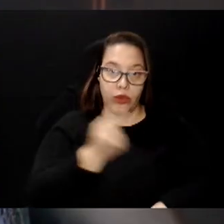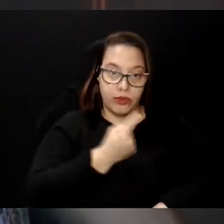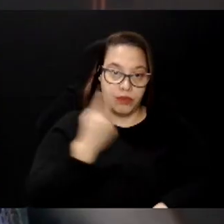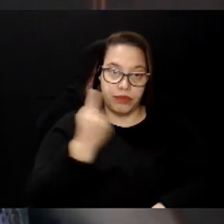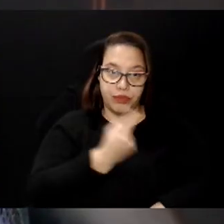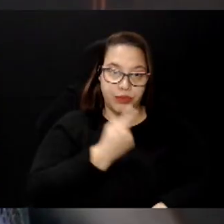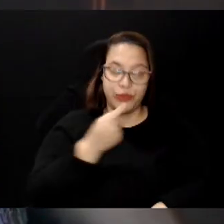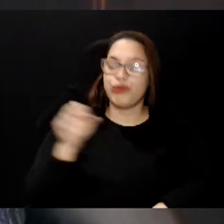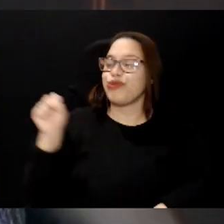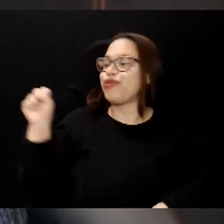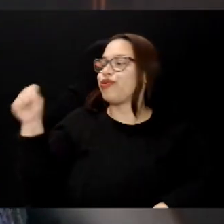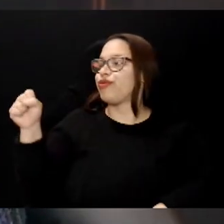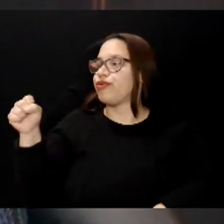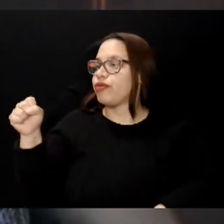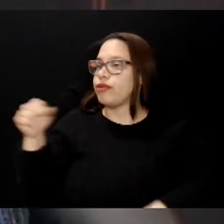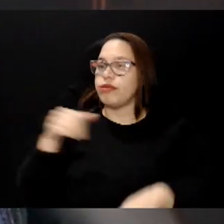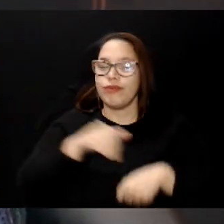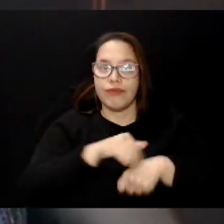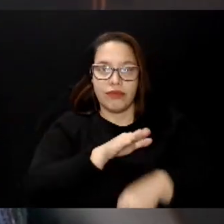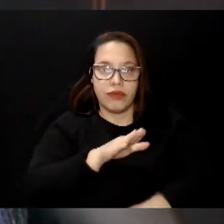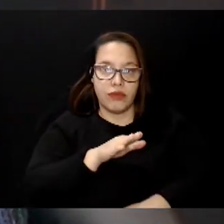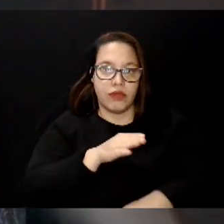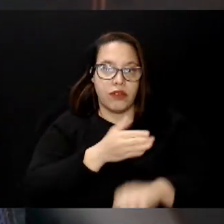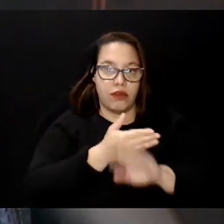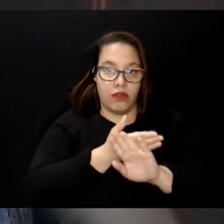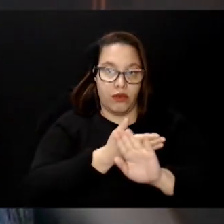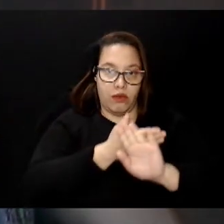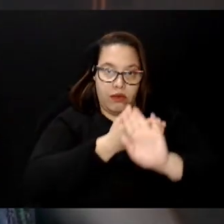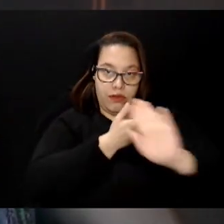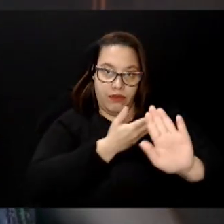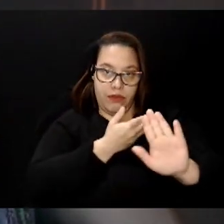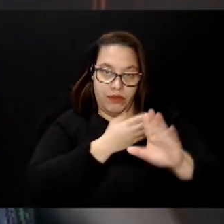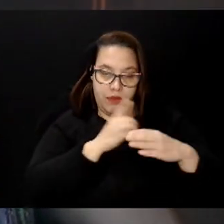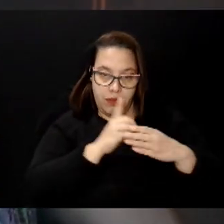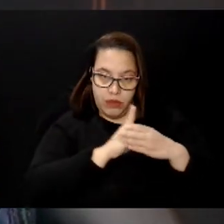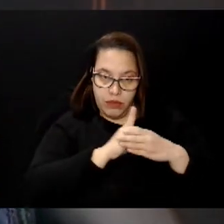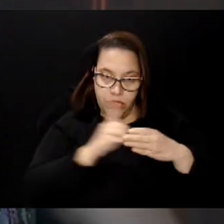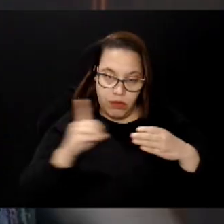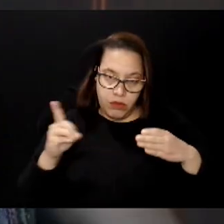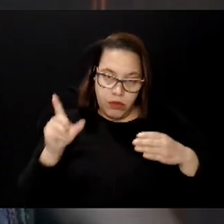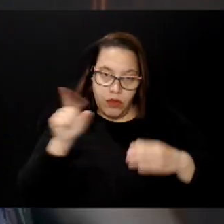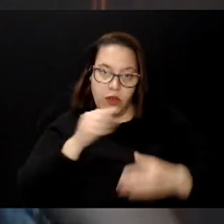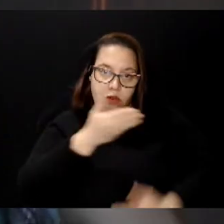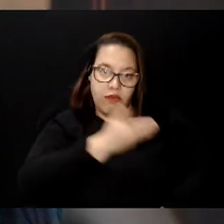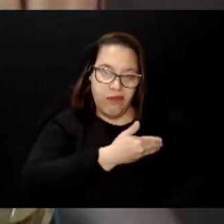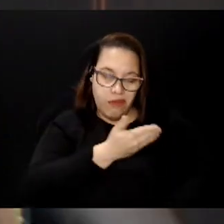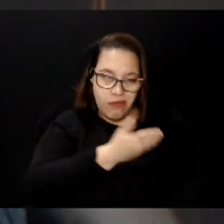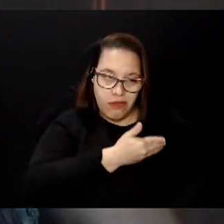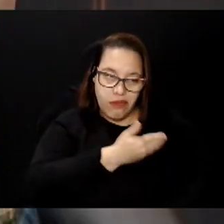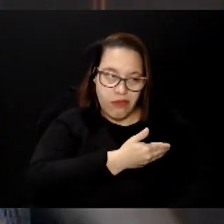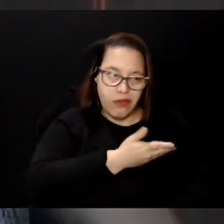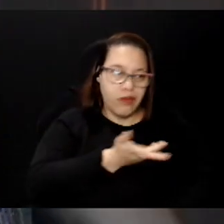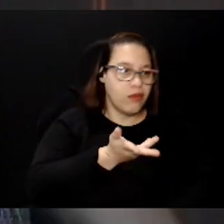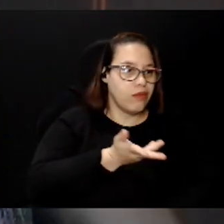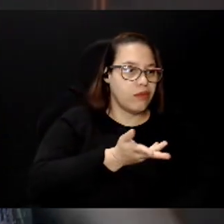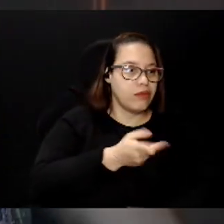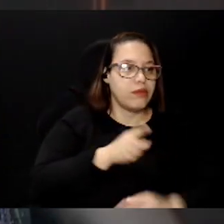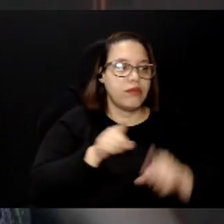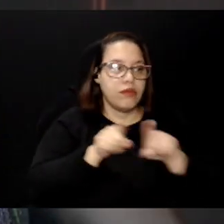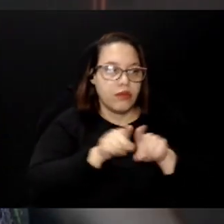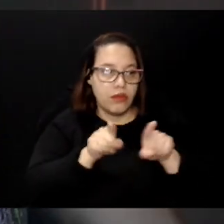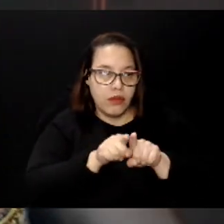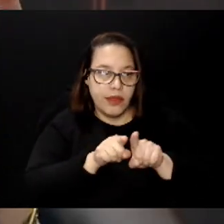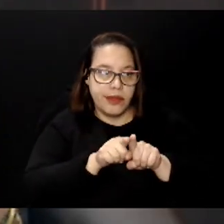cada vez mais reclusas, cada vez com menos amigos. Também tem um histórico aí